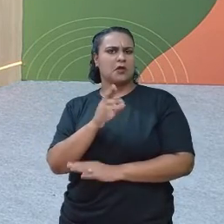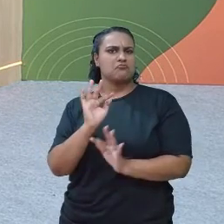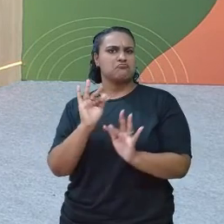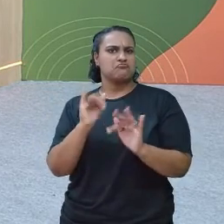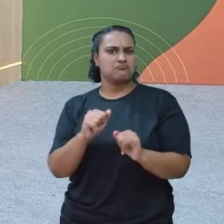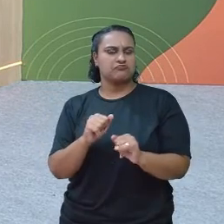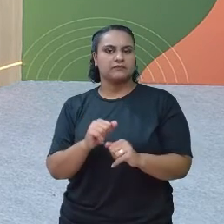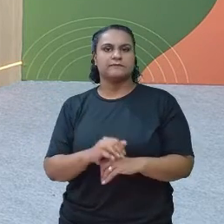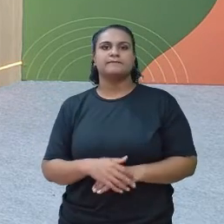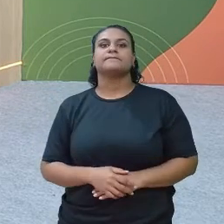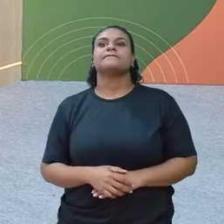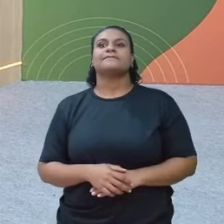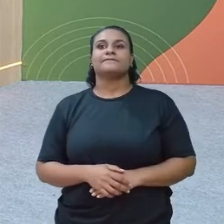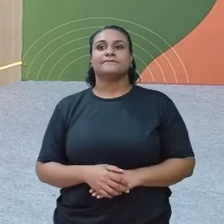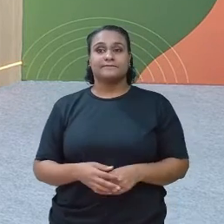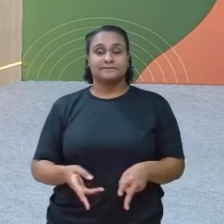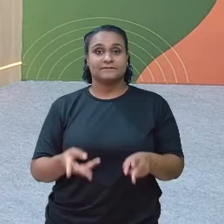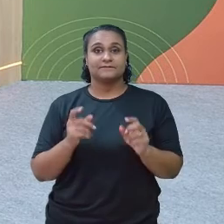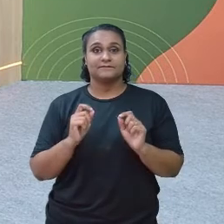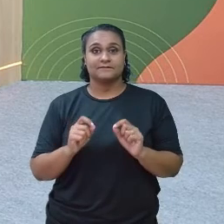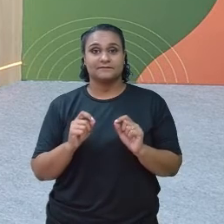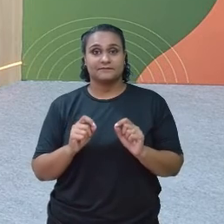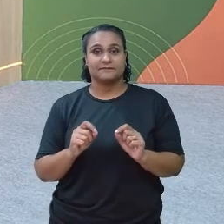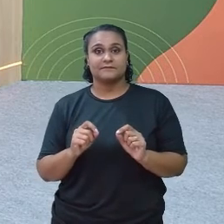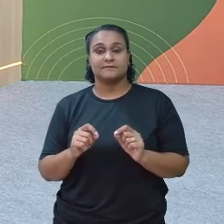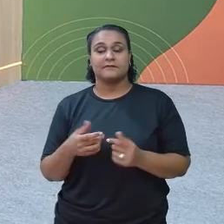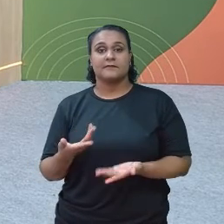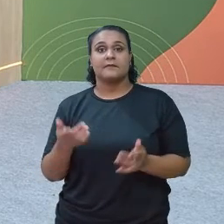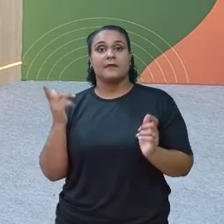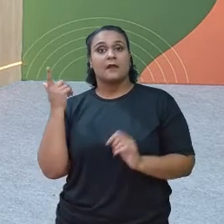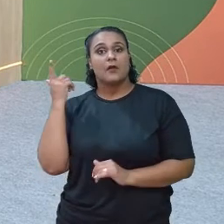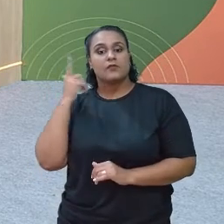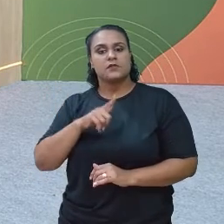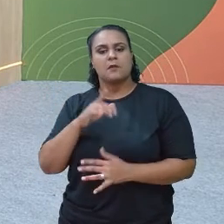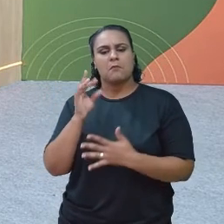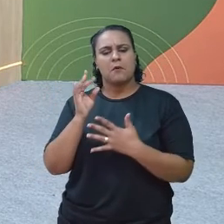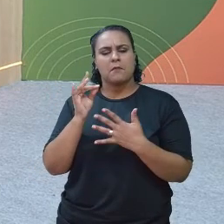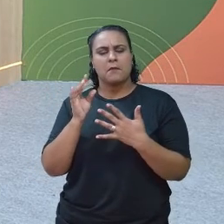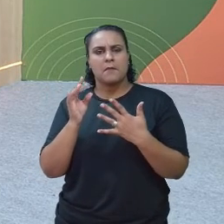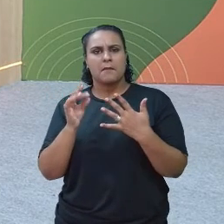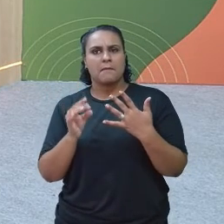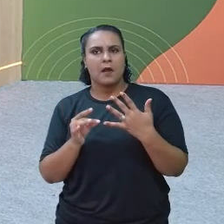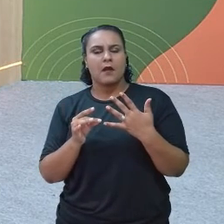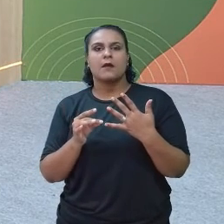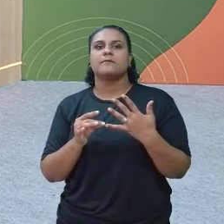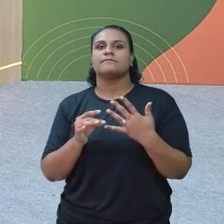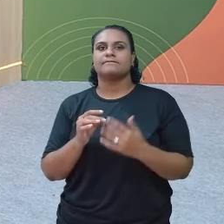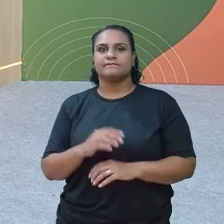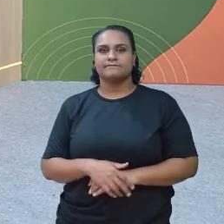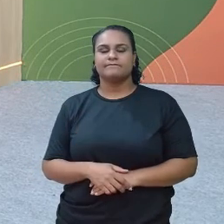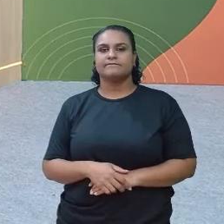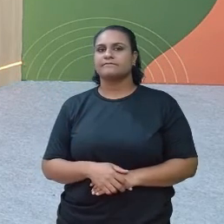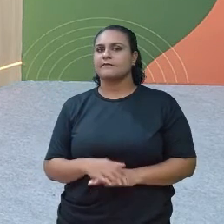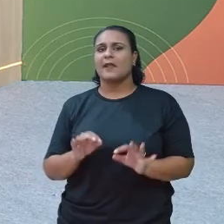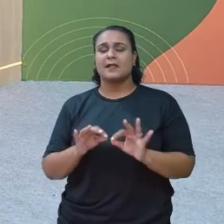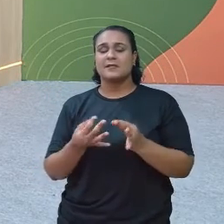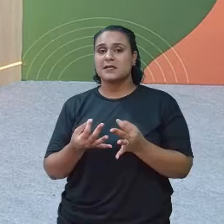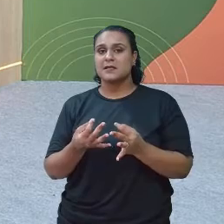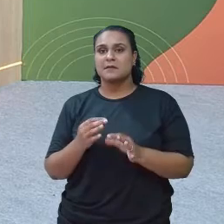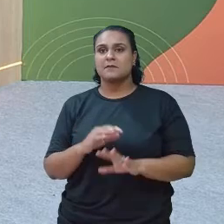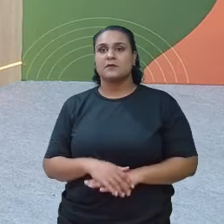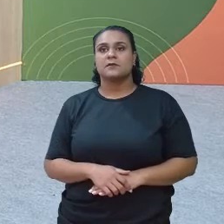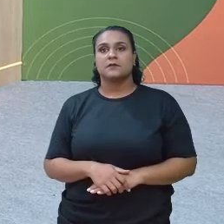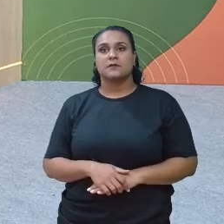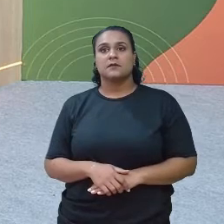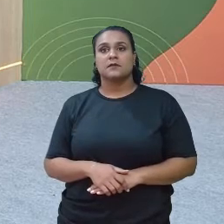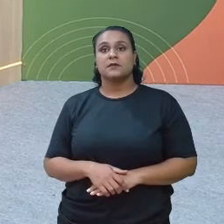final, tá certo? Então a gente vai perceber que o que a gente vai conseguir descrever em cada uma dessas, tá certo? É simplesmente o seguinte,